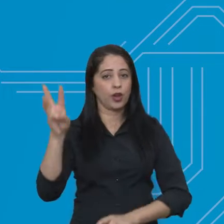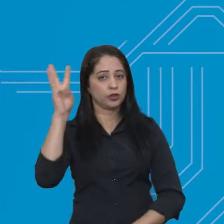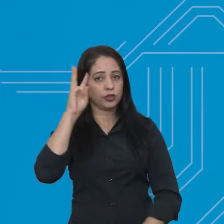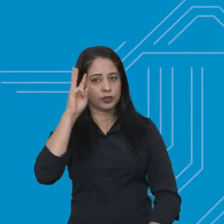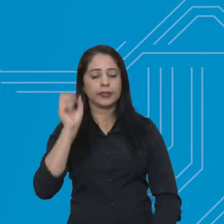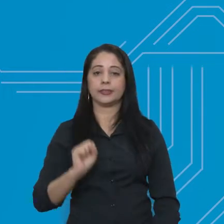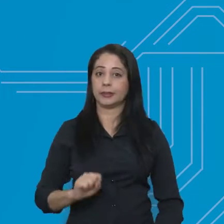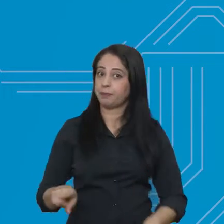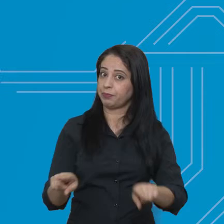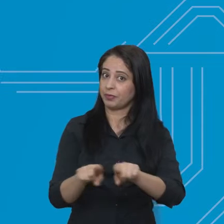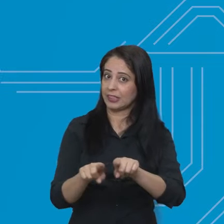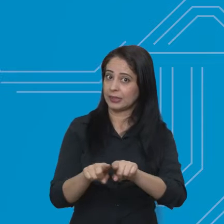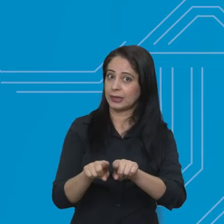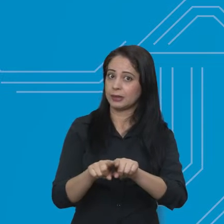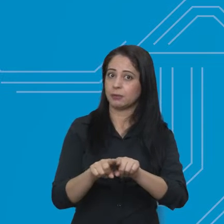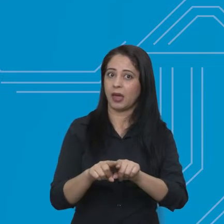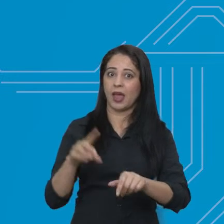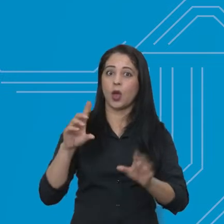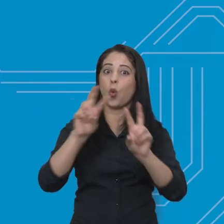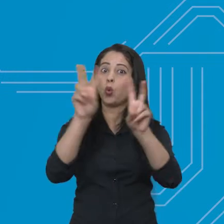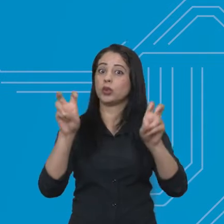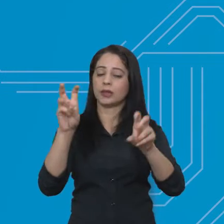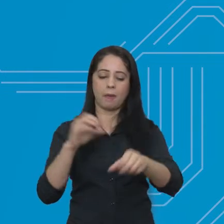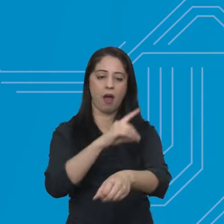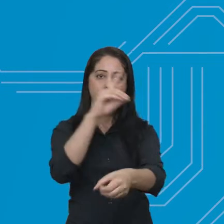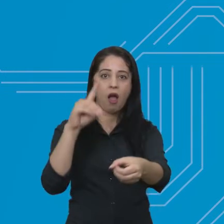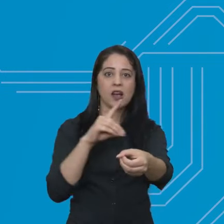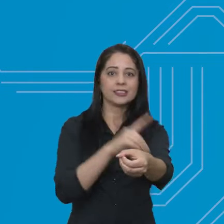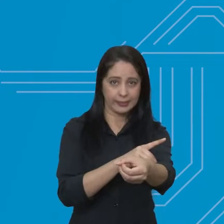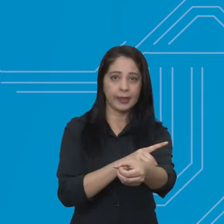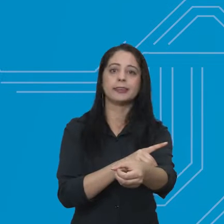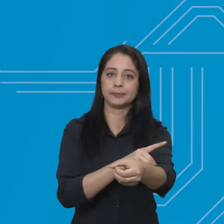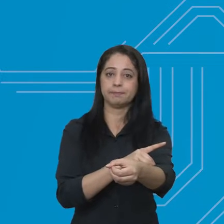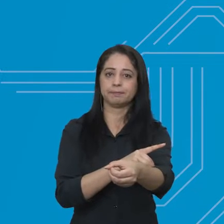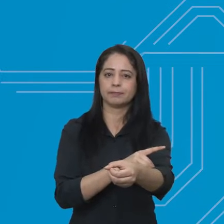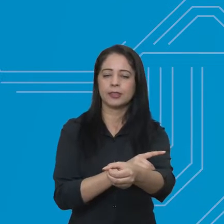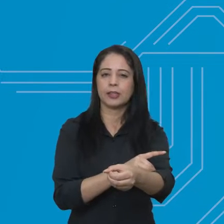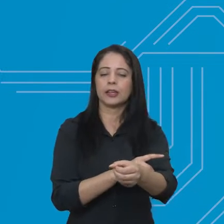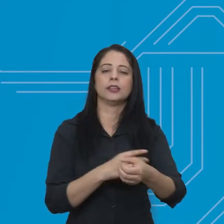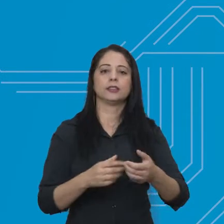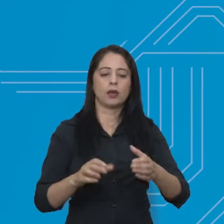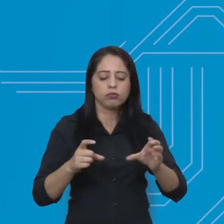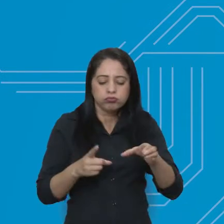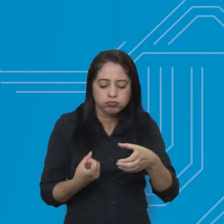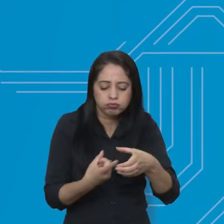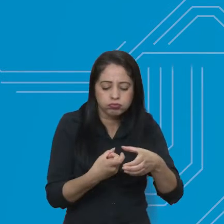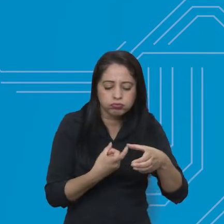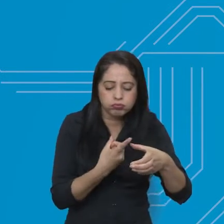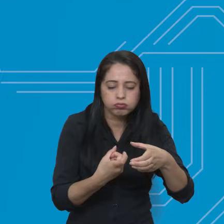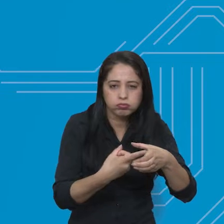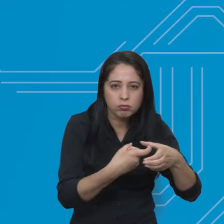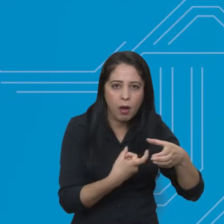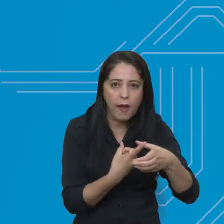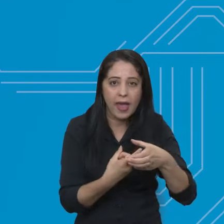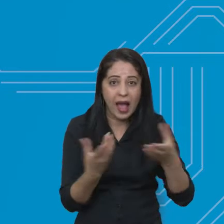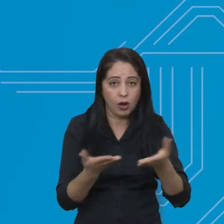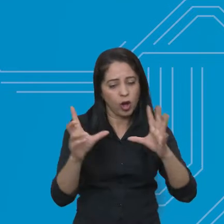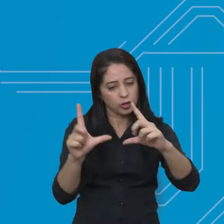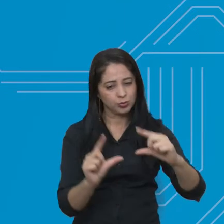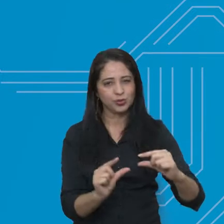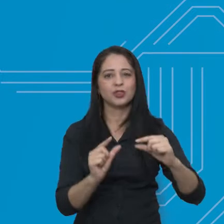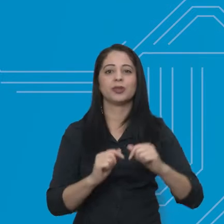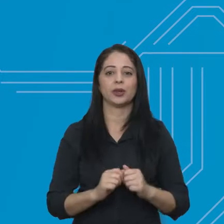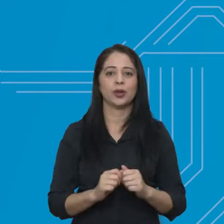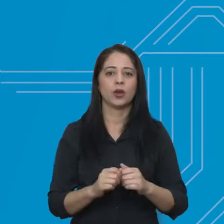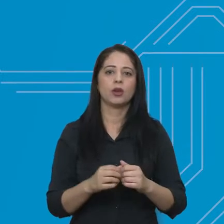de terça-feira. Vamos falar também de dengue. Índices da avaliação de densidade larvária de 2022 no município estão